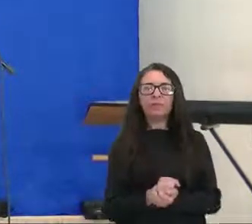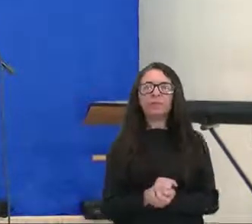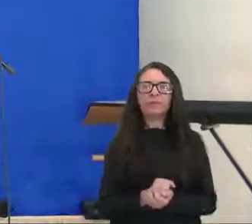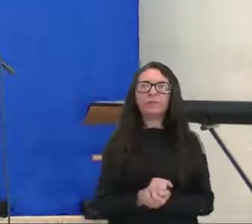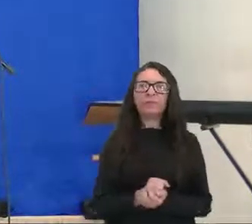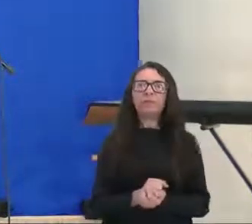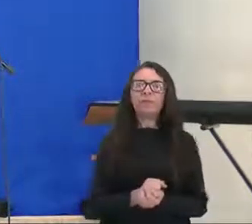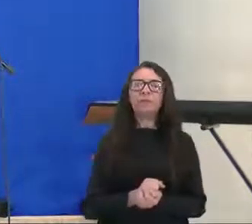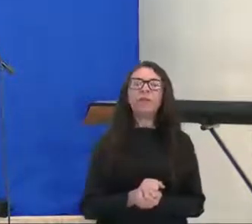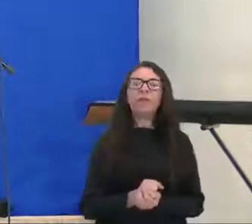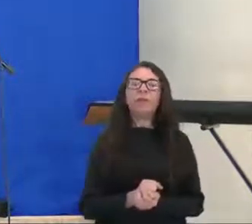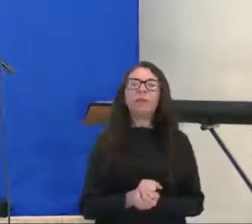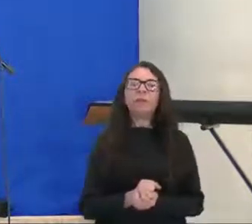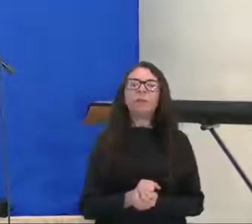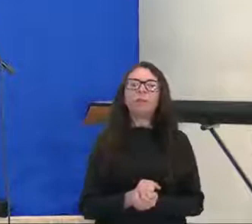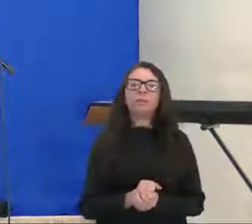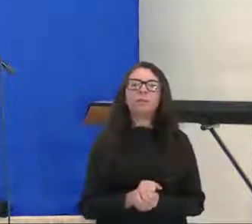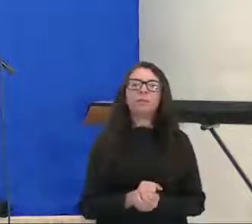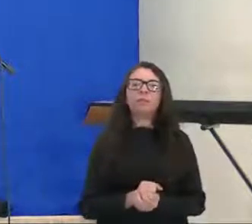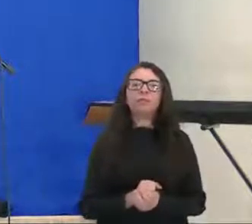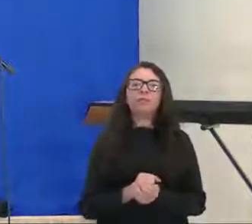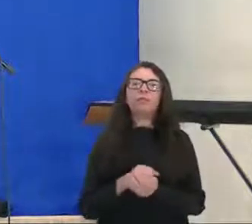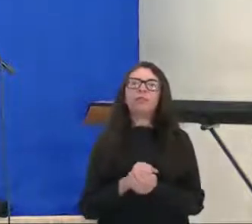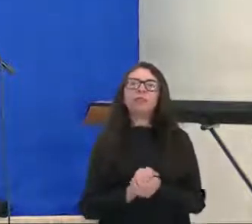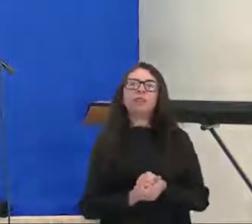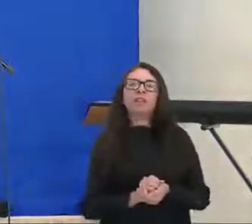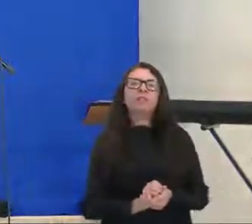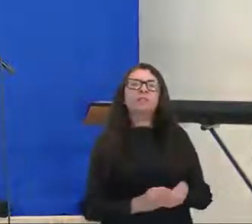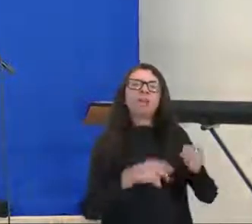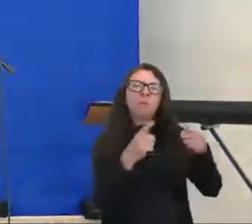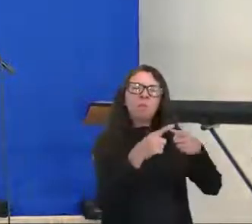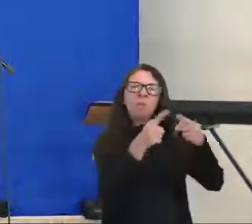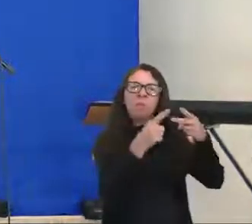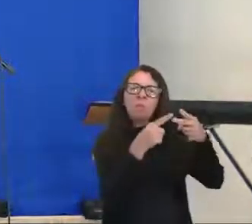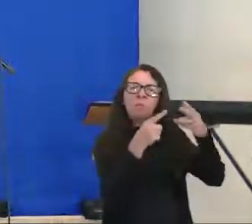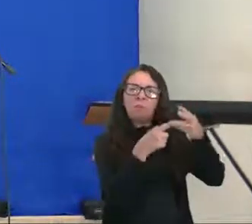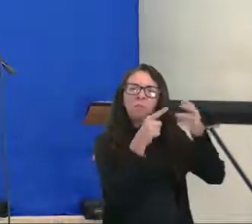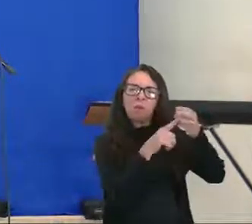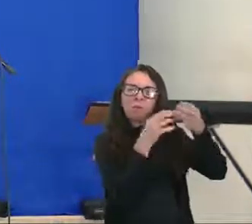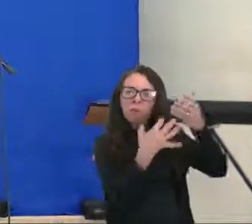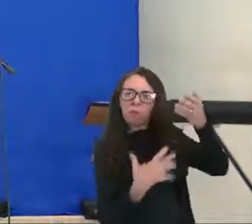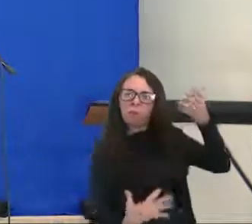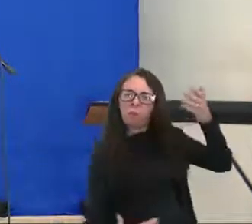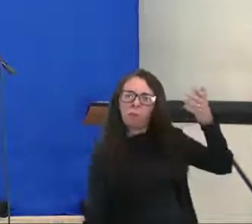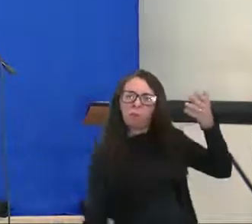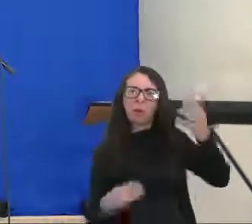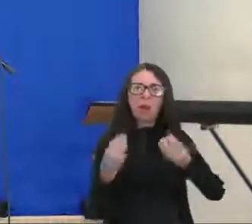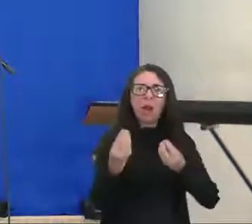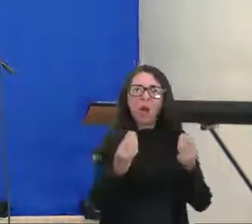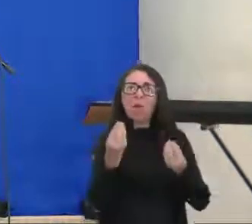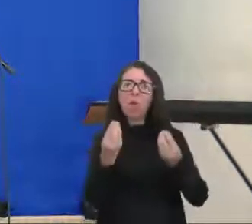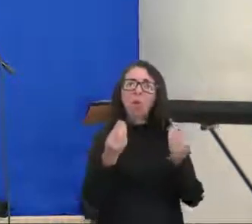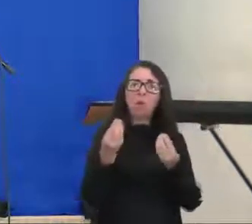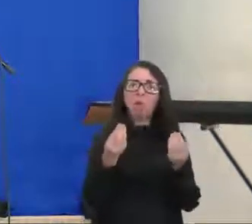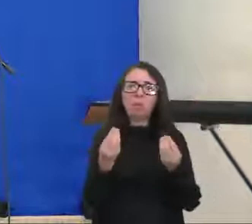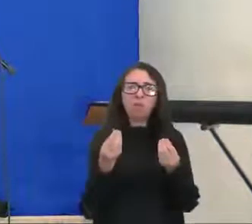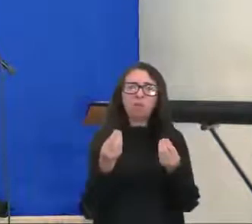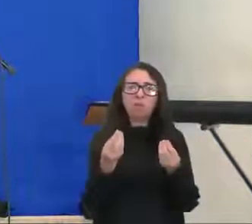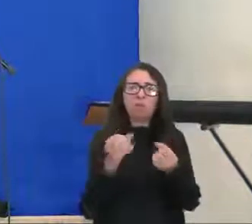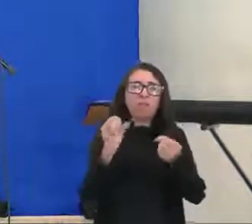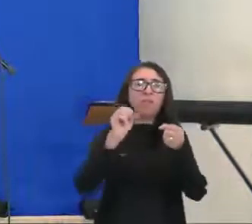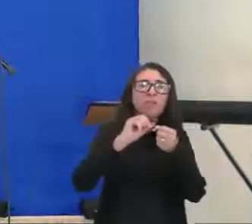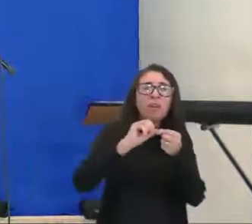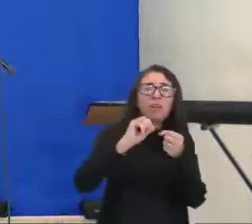vamos dar alguns exemplos aqui da ação do Espírito Santo no Novo Testamento, no Velho Testamento, e nós